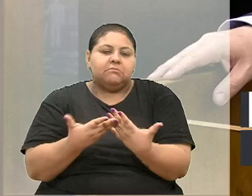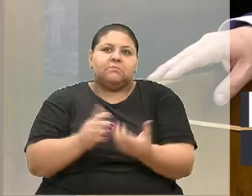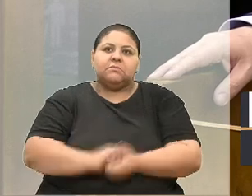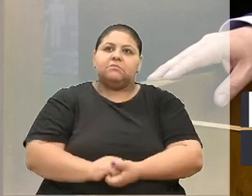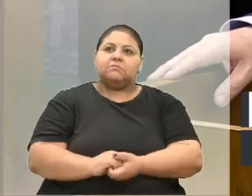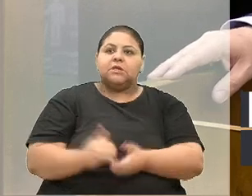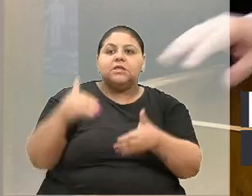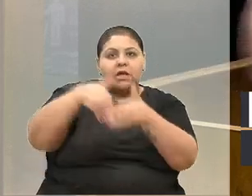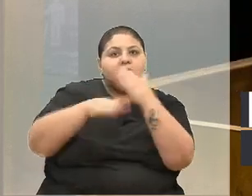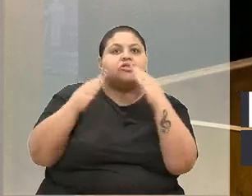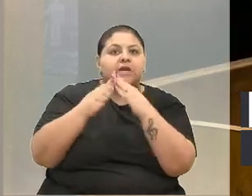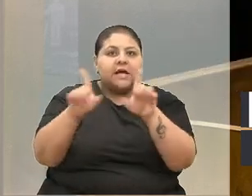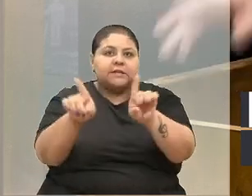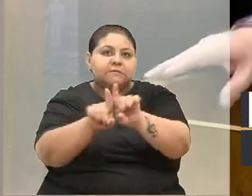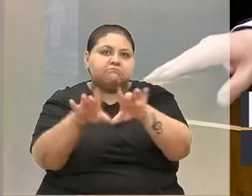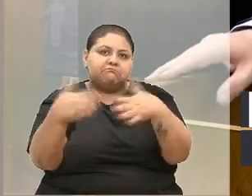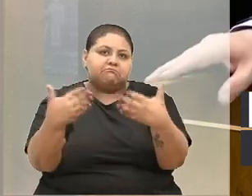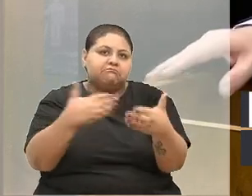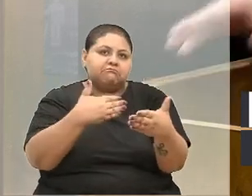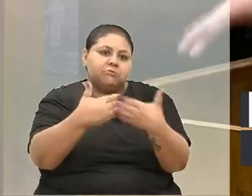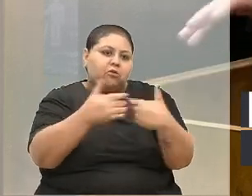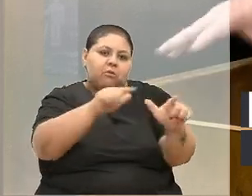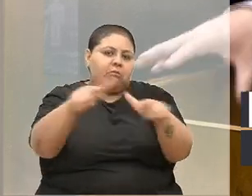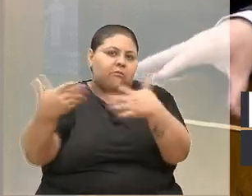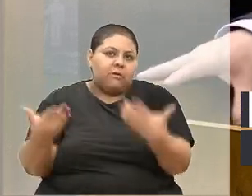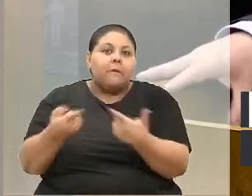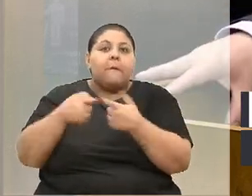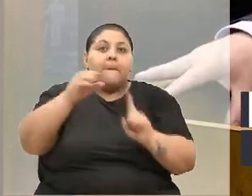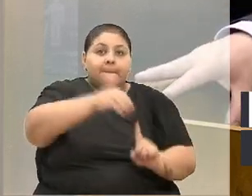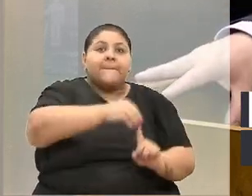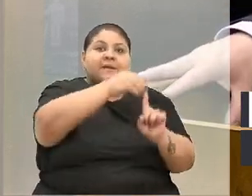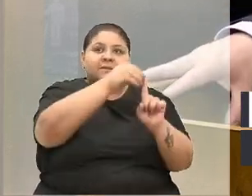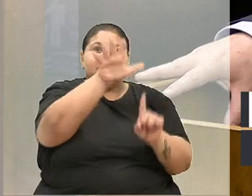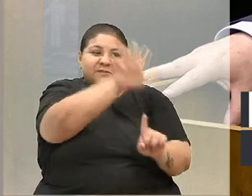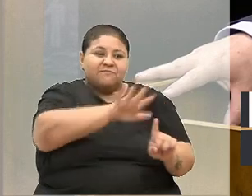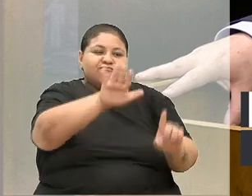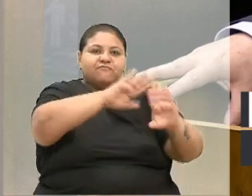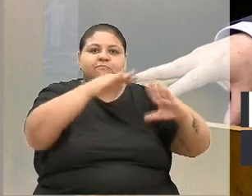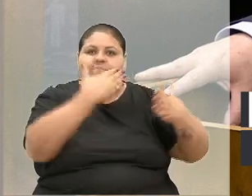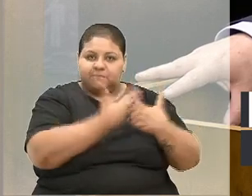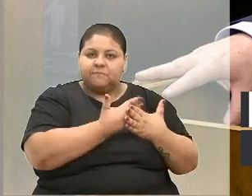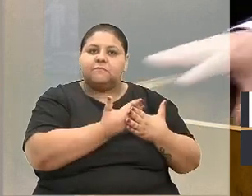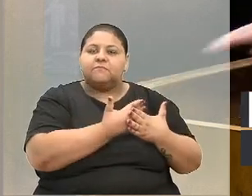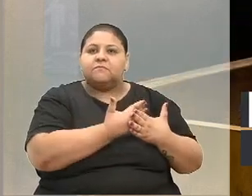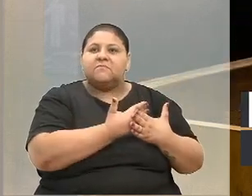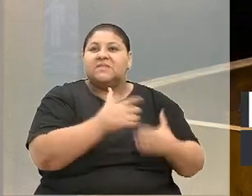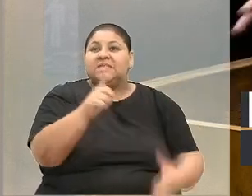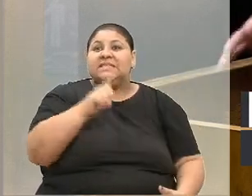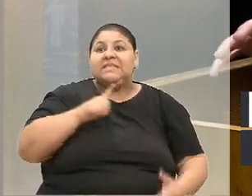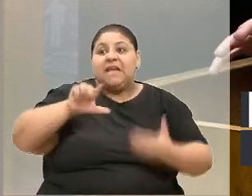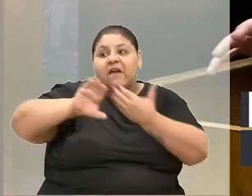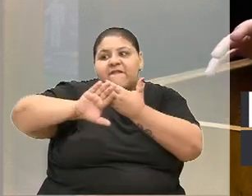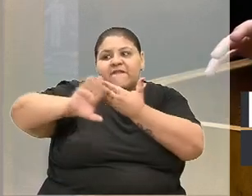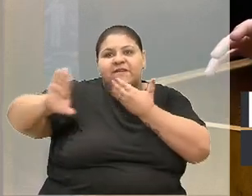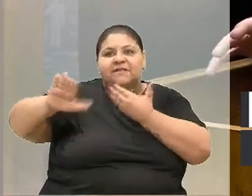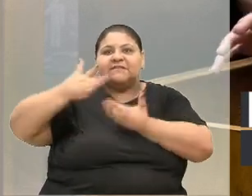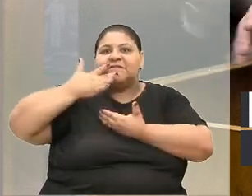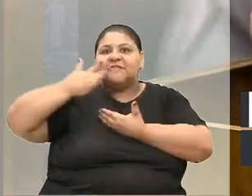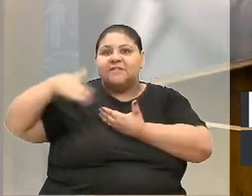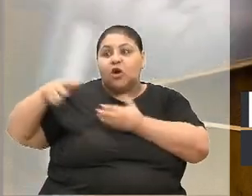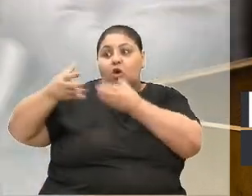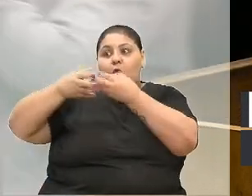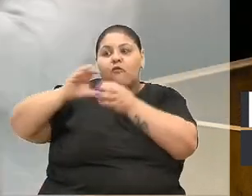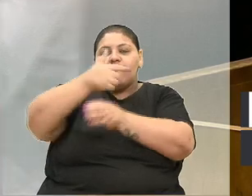em casa, né, ou em qualquer outro local, mas principalmente no ambiente escolar, ele tem afastado as crianças do